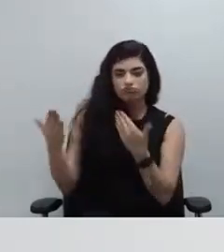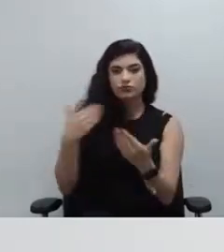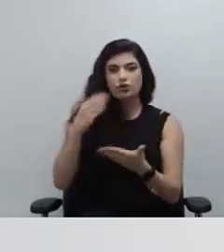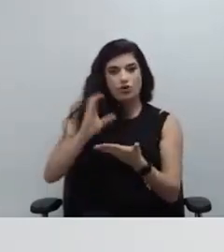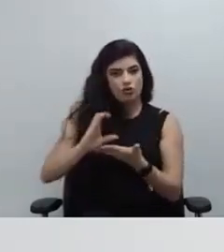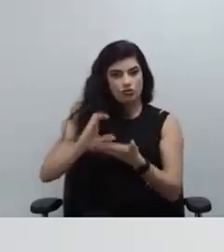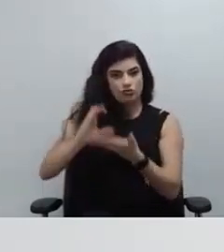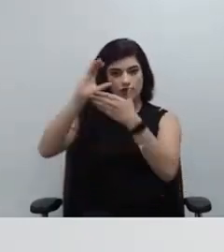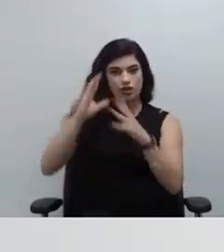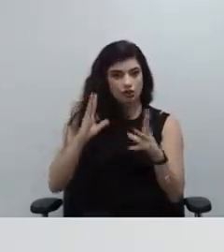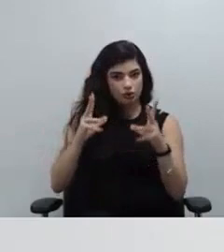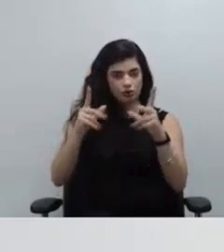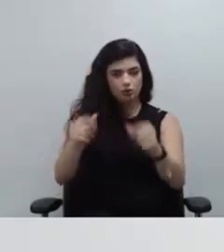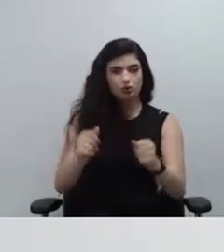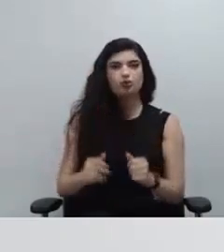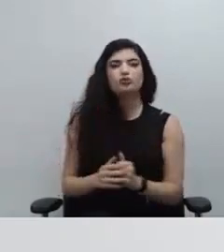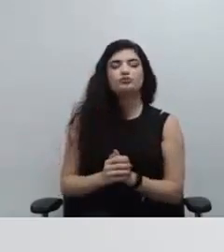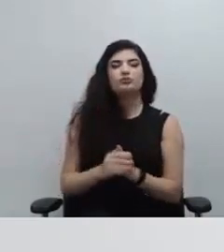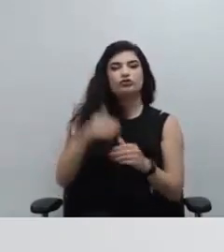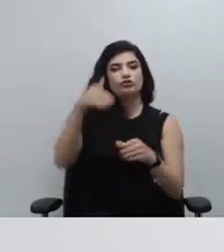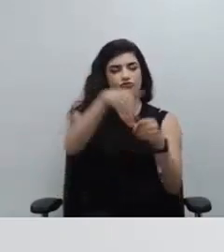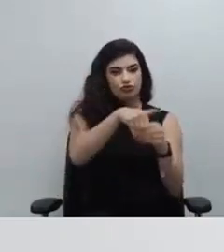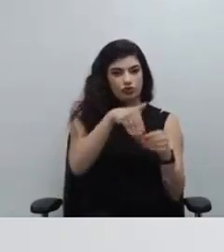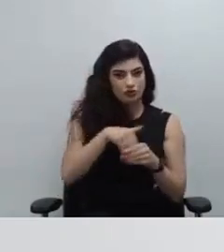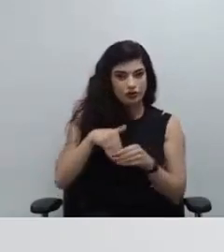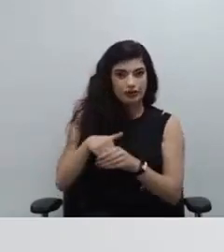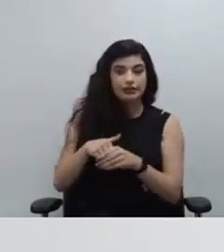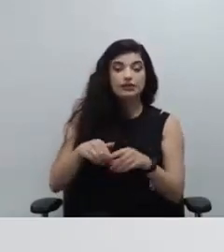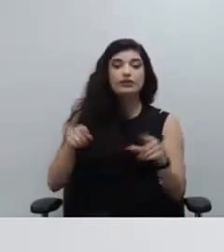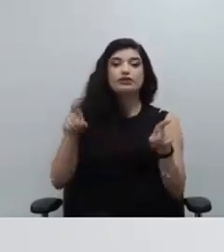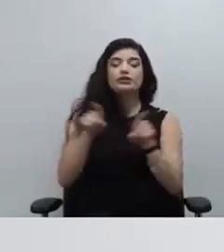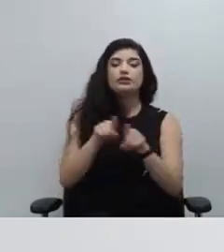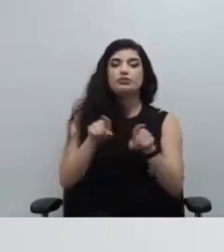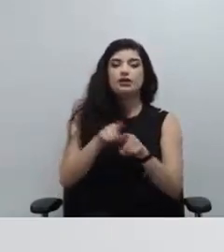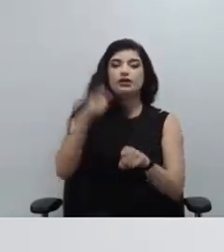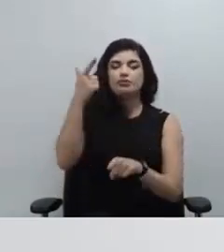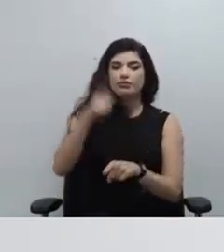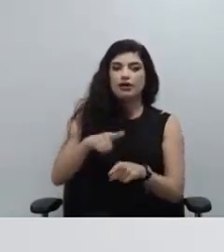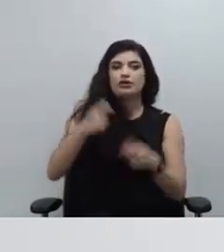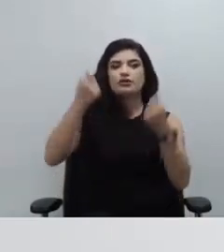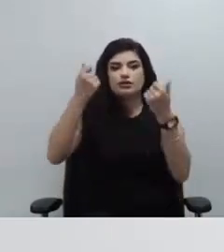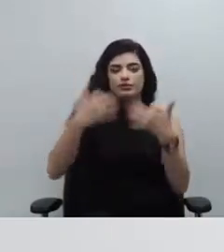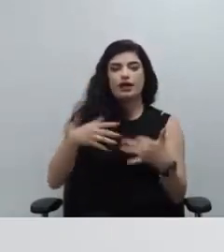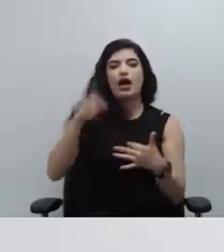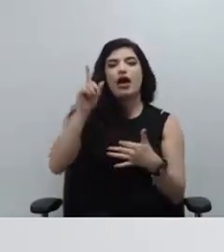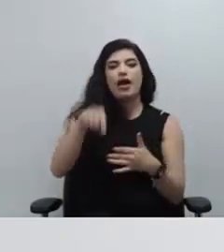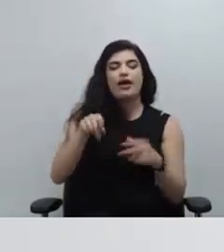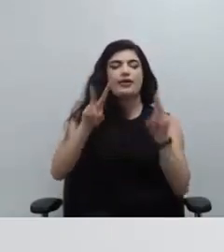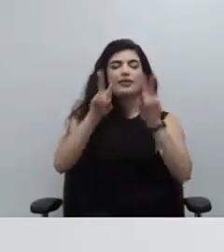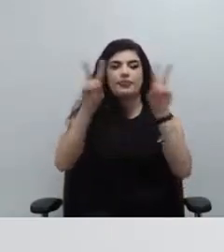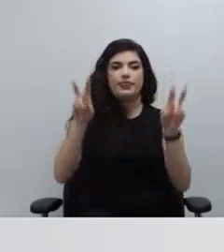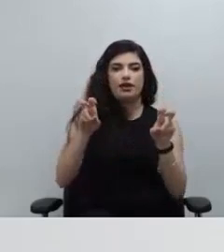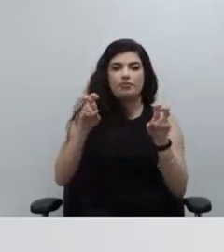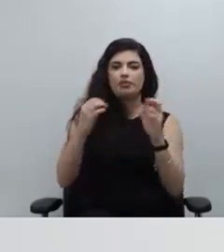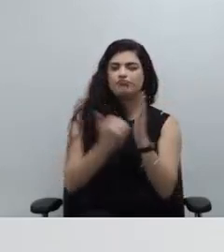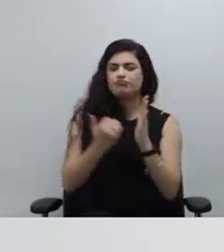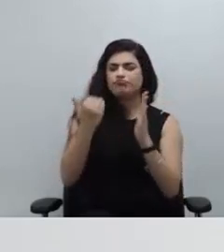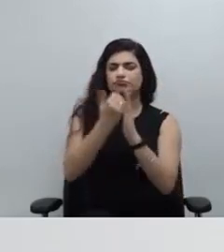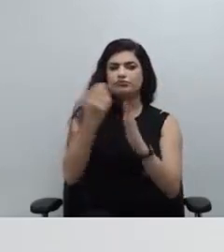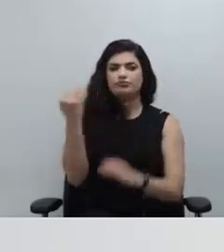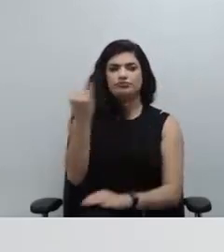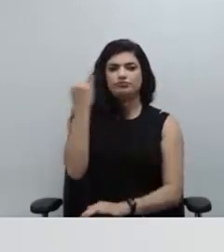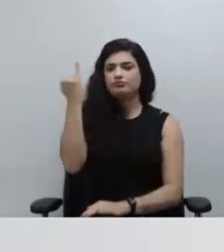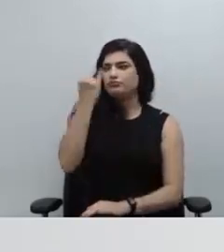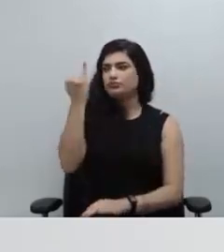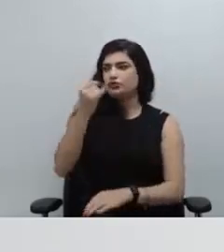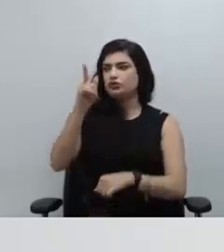conselheiros e conselheiras eleitos, também sinalizando que é um tema da mais absoluta importância para